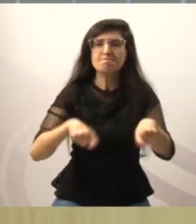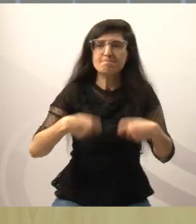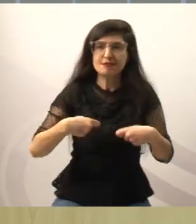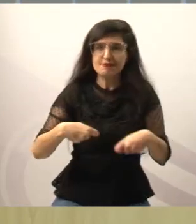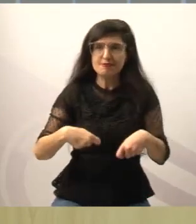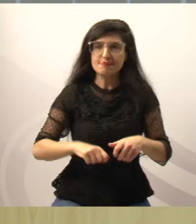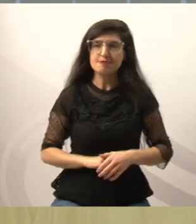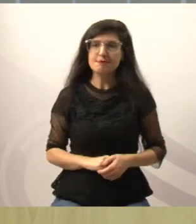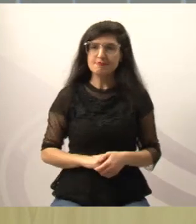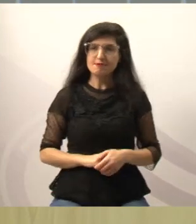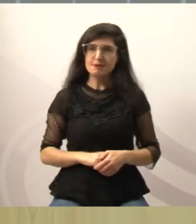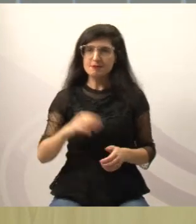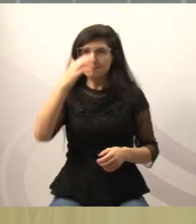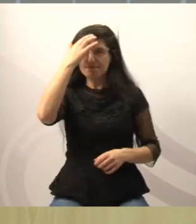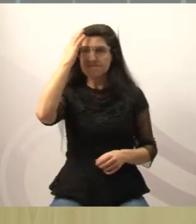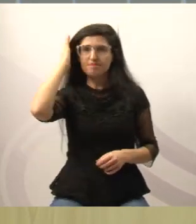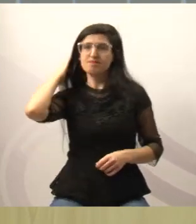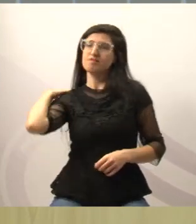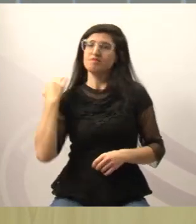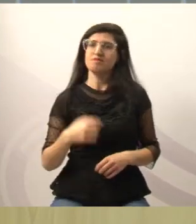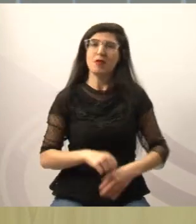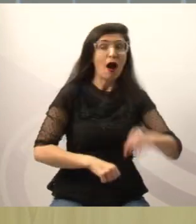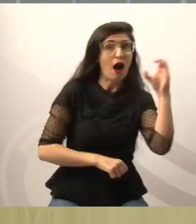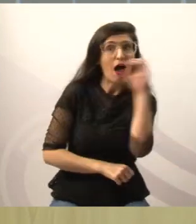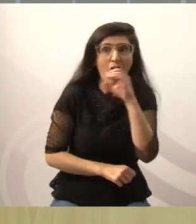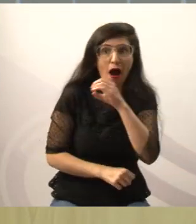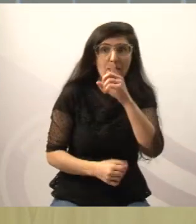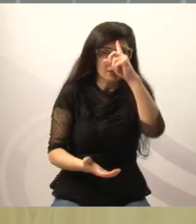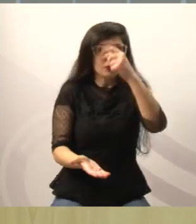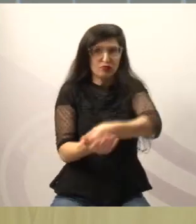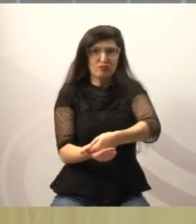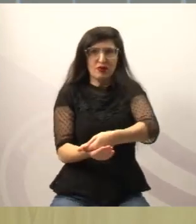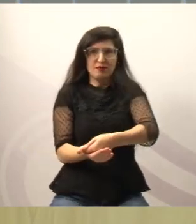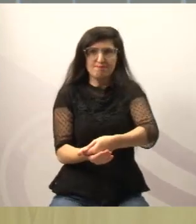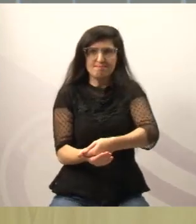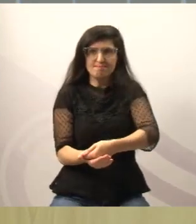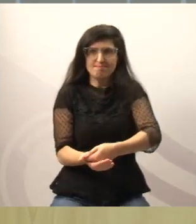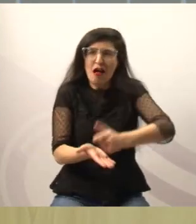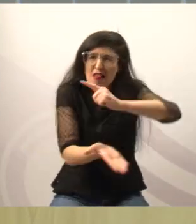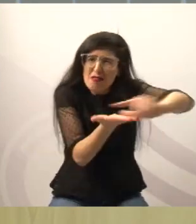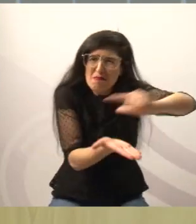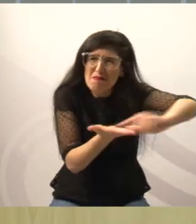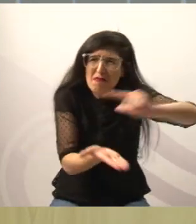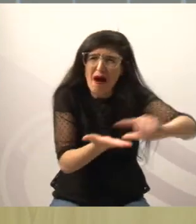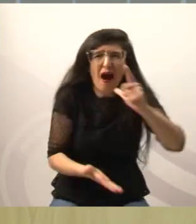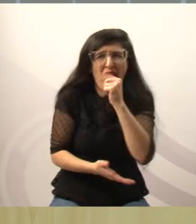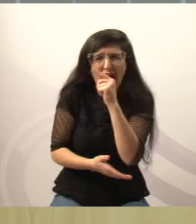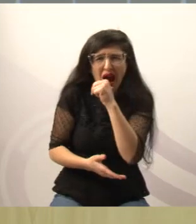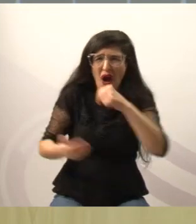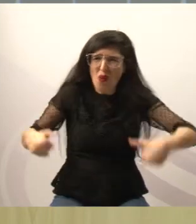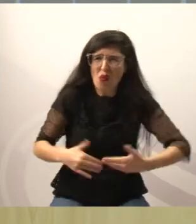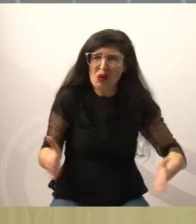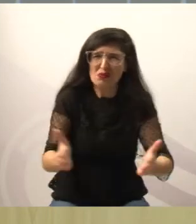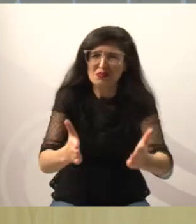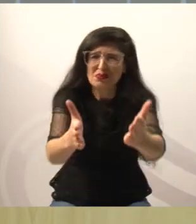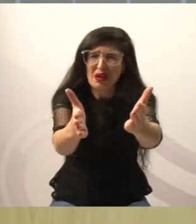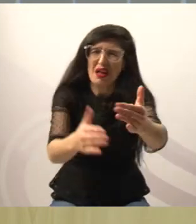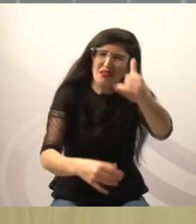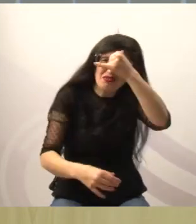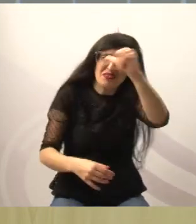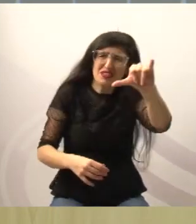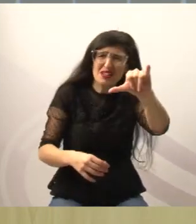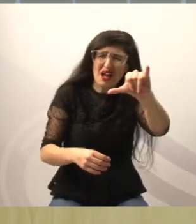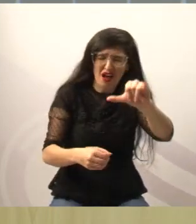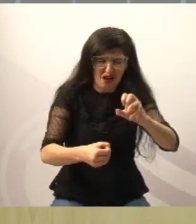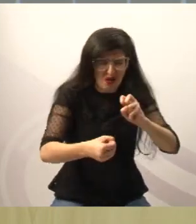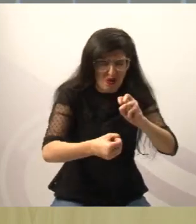com mais eficácia para a gente poder limpar aquele local, porque está causando muitos danos aos moradores